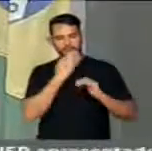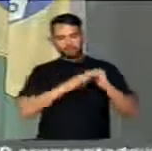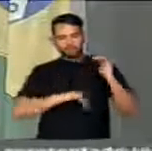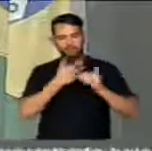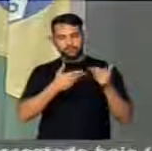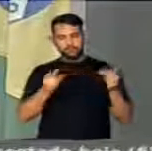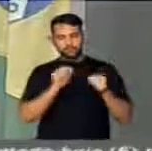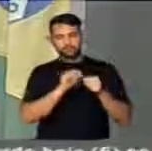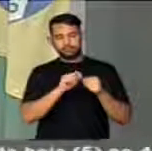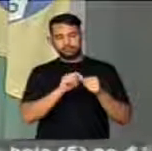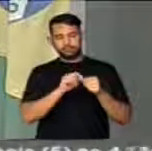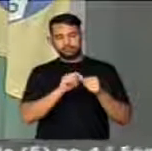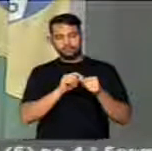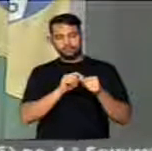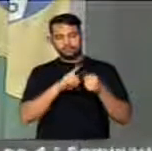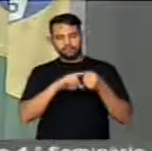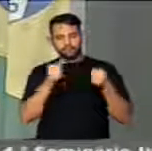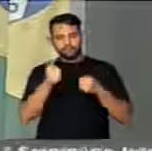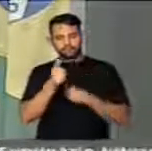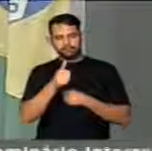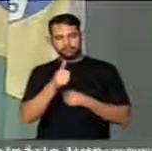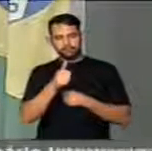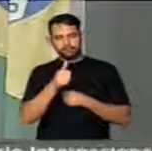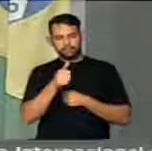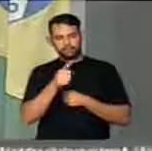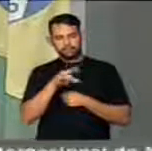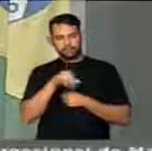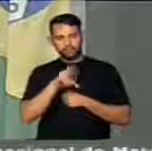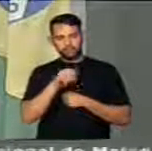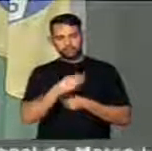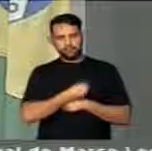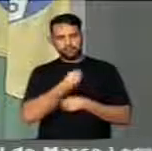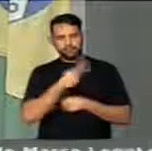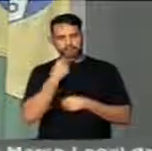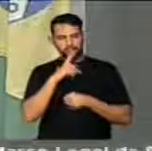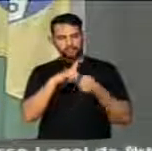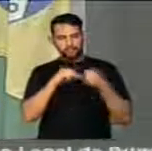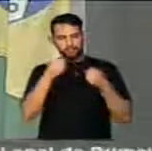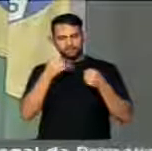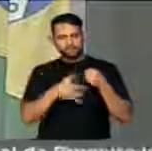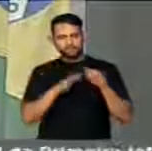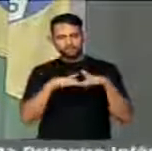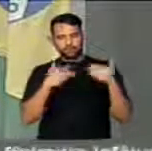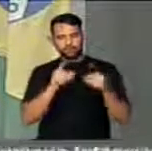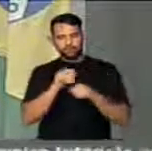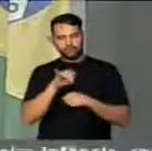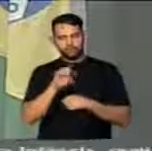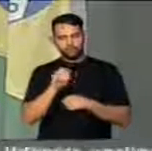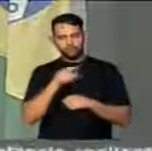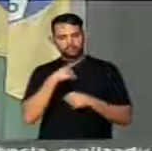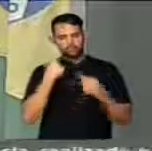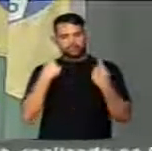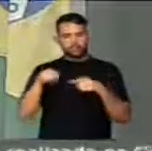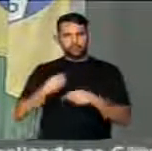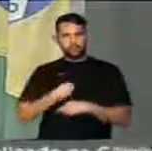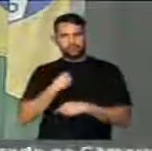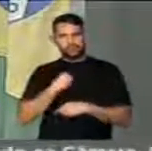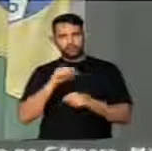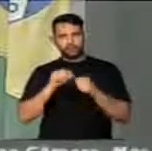artigo 9º do Decreto-Lei 1001 de 21 de outubro de 1969 do Código Penal Militar, passa a vigorar